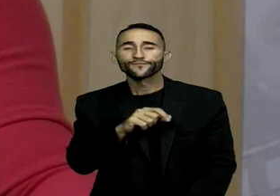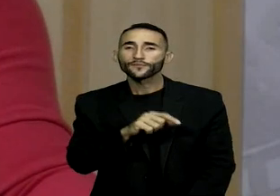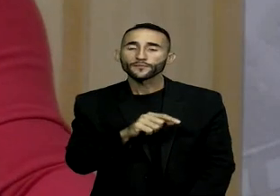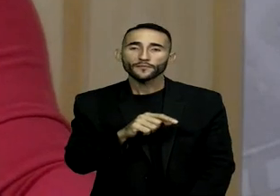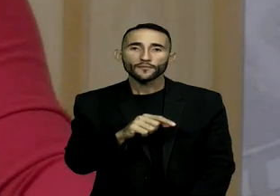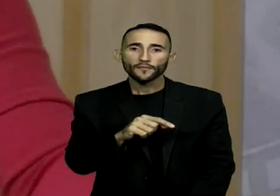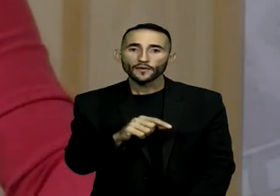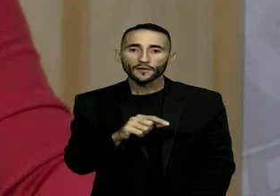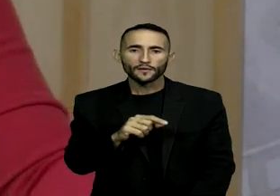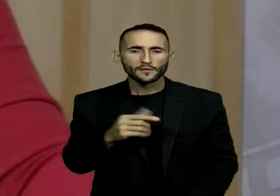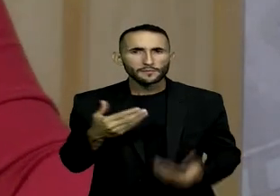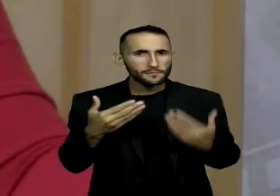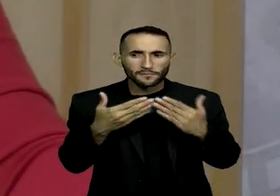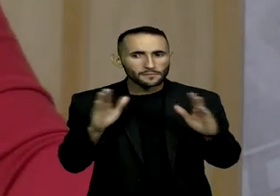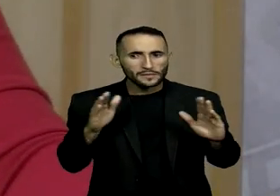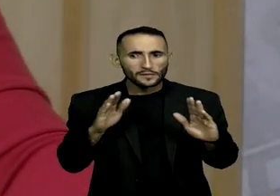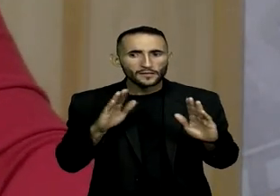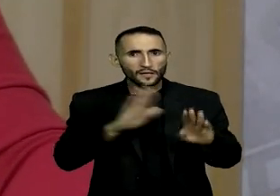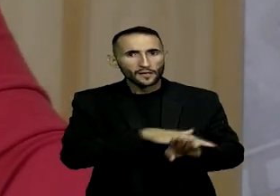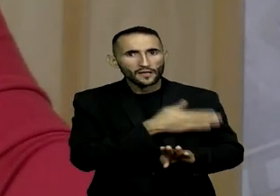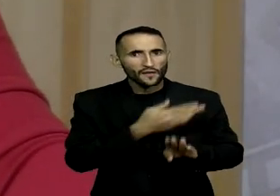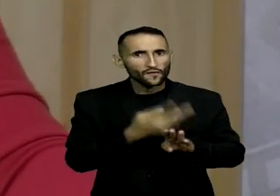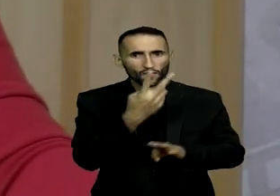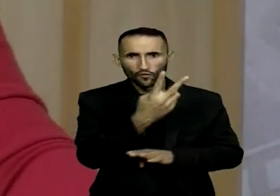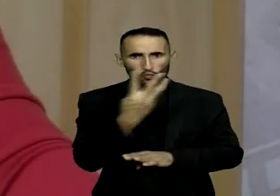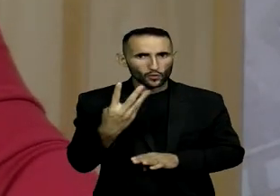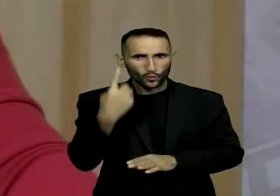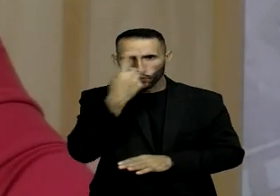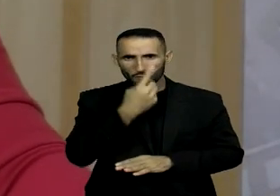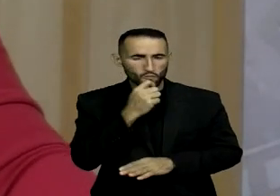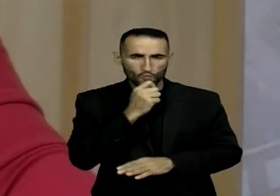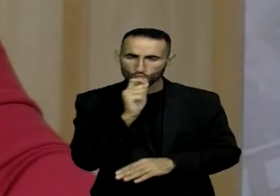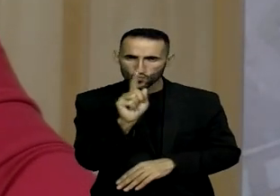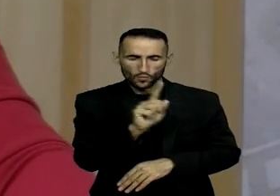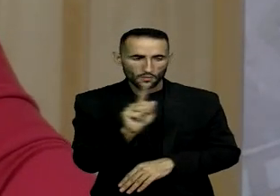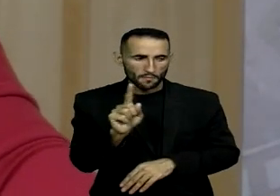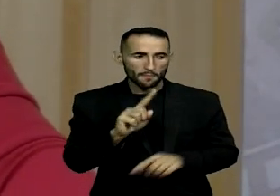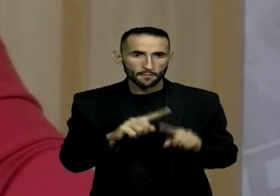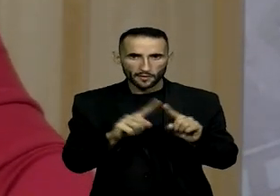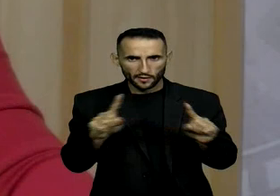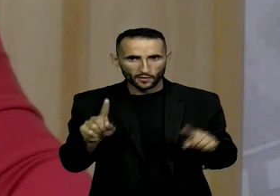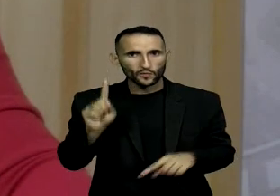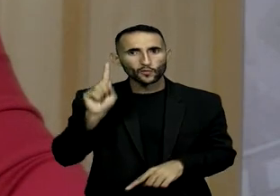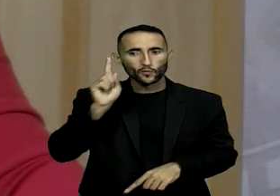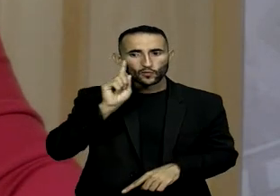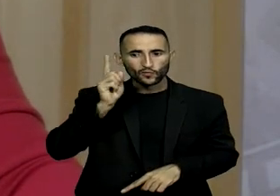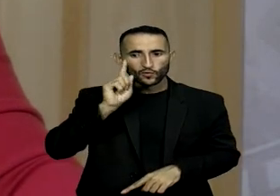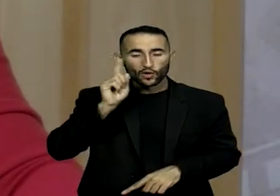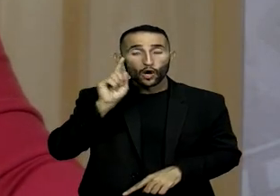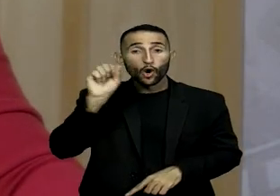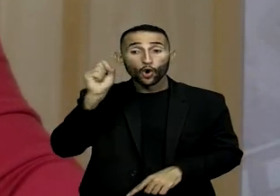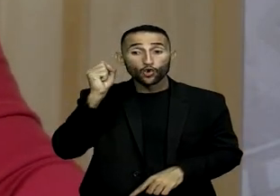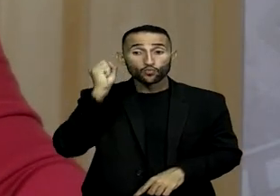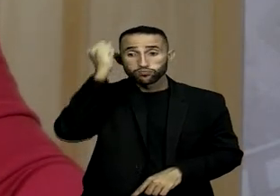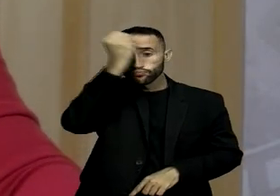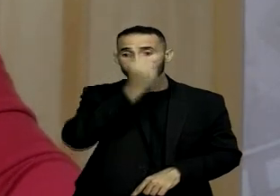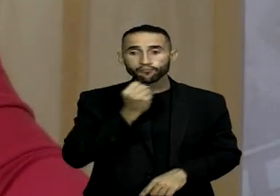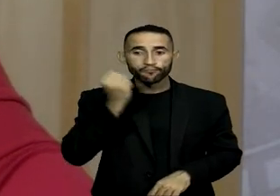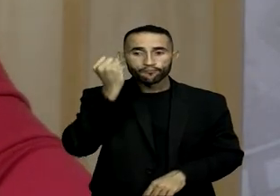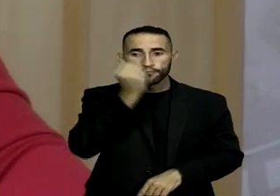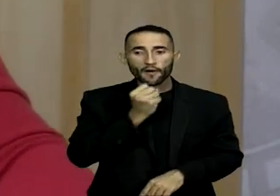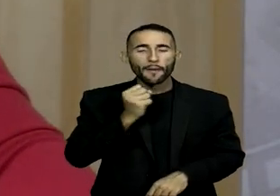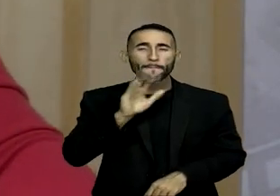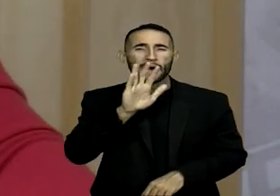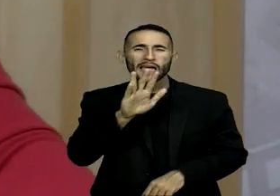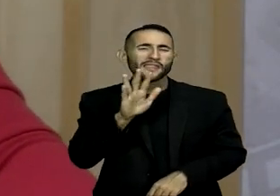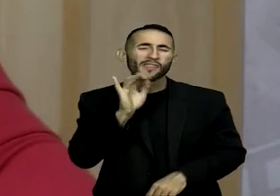não fica aberto ainda, né, 24 horas, mas fica aberta 8 horas por dia a Delegacia da Mulher. Então, gente, dizer que é lamentável, é